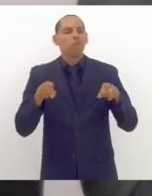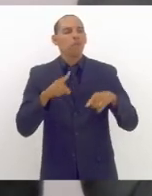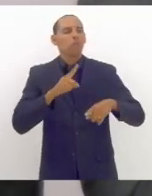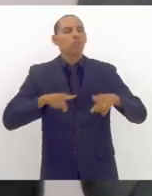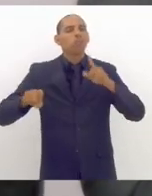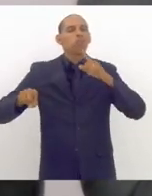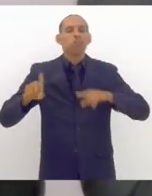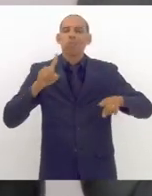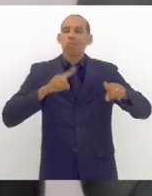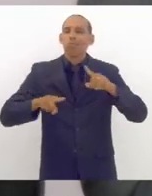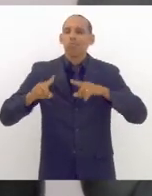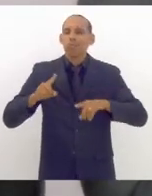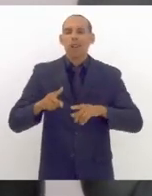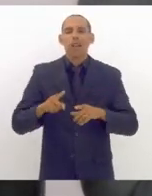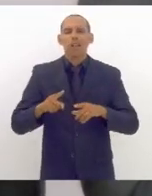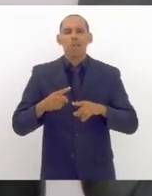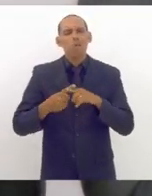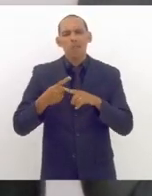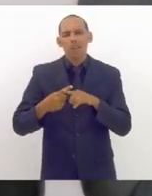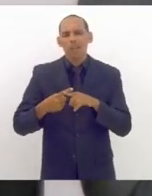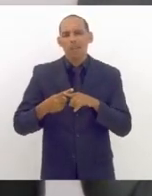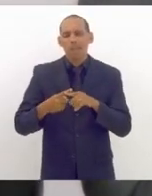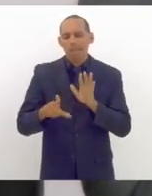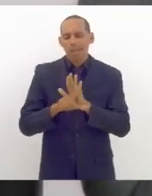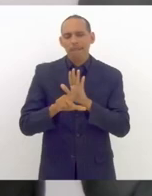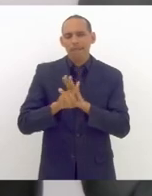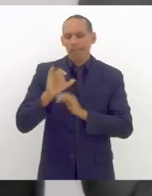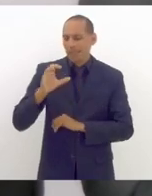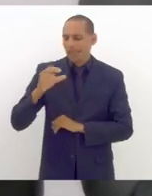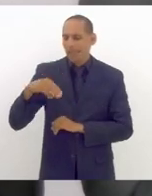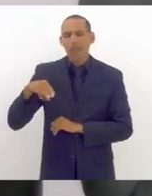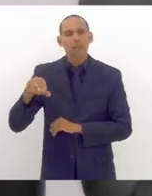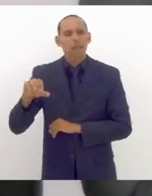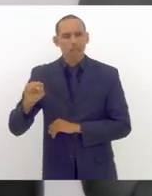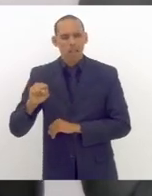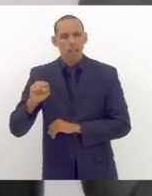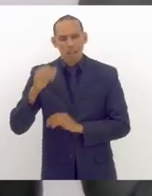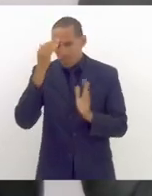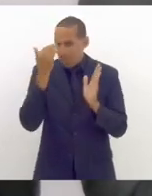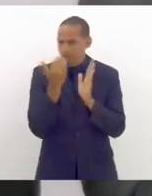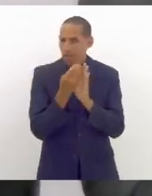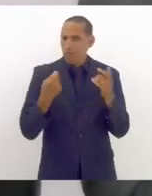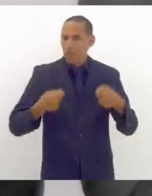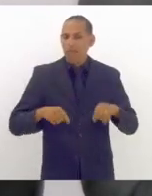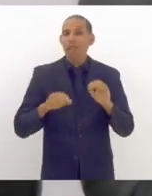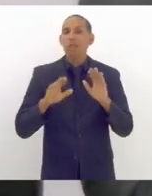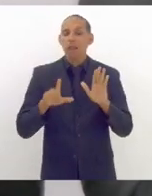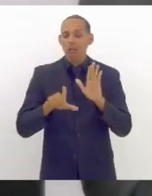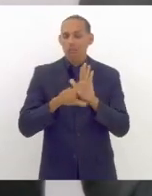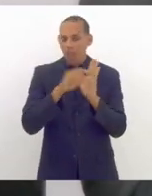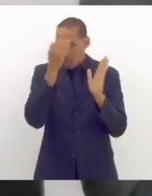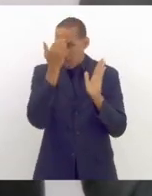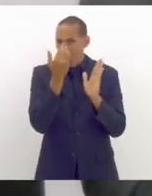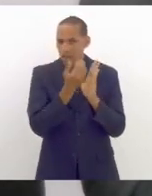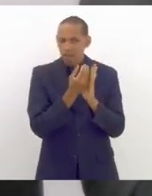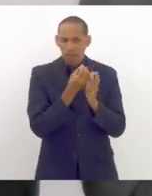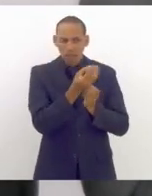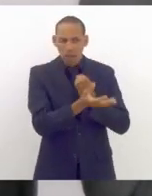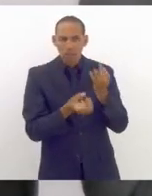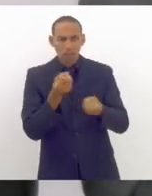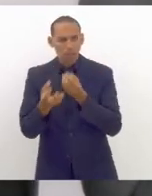do ICMS para ser cumprida e ele cumpre distribuindo de acordo com a legislação